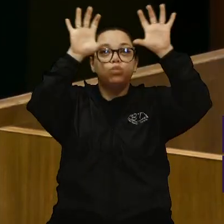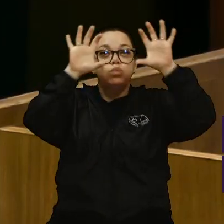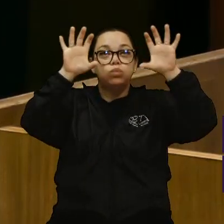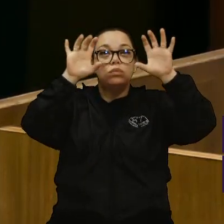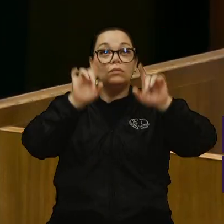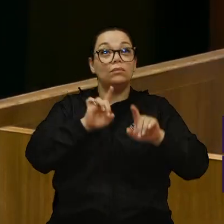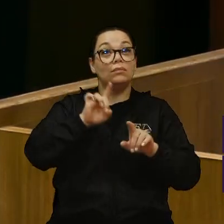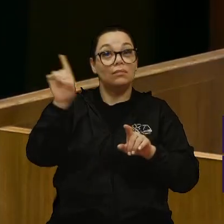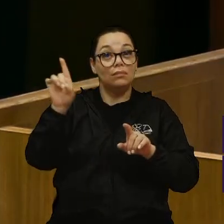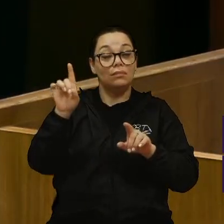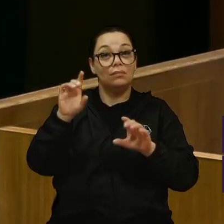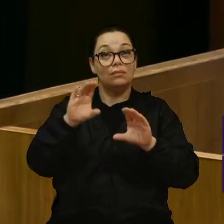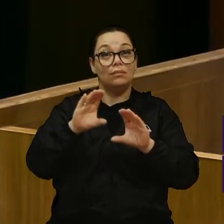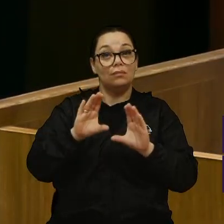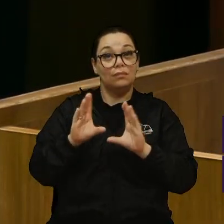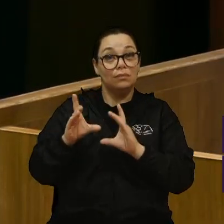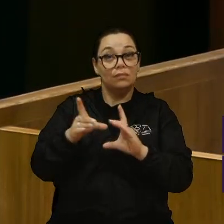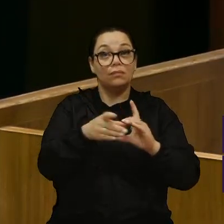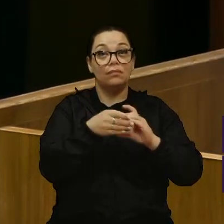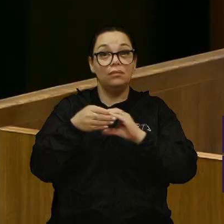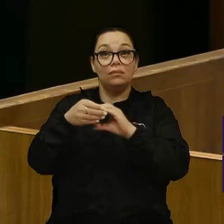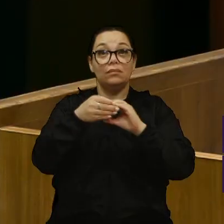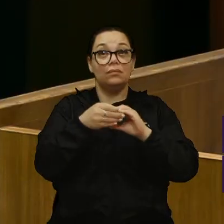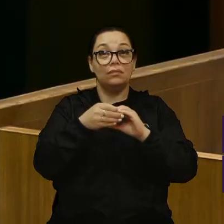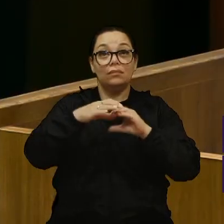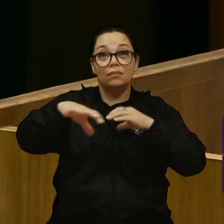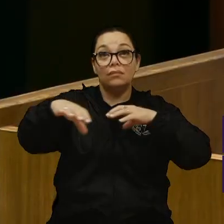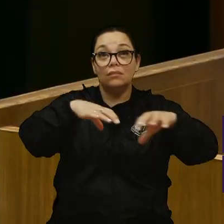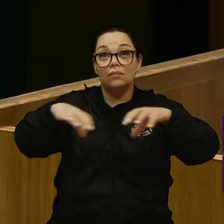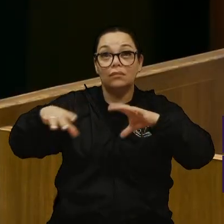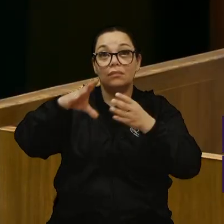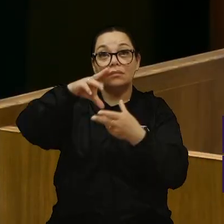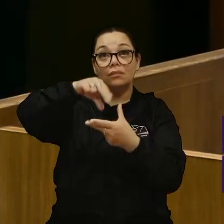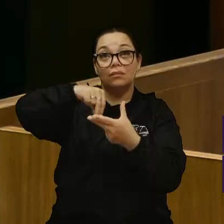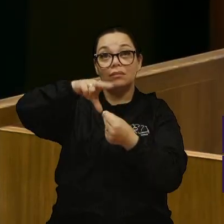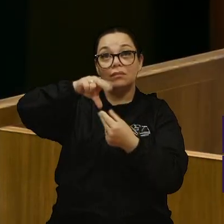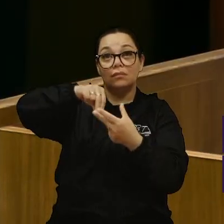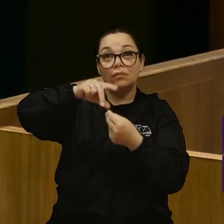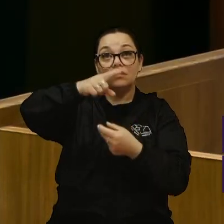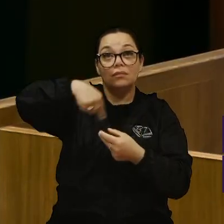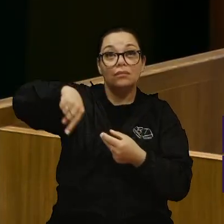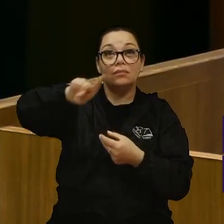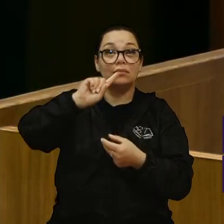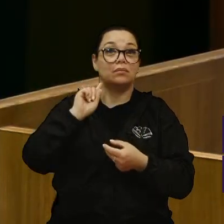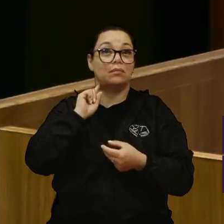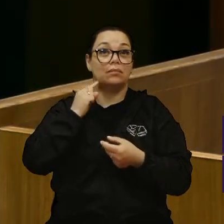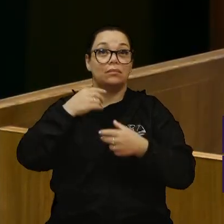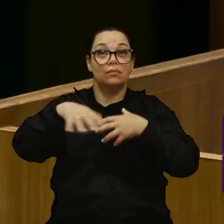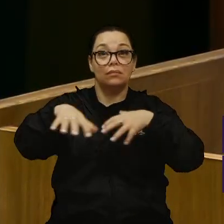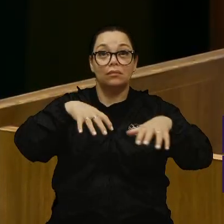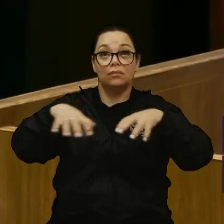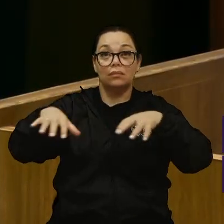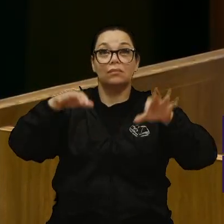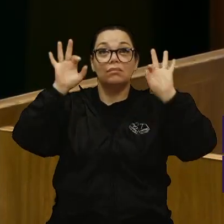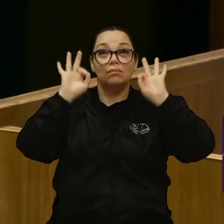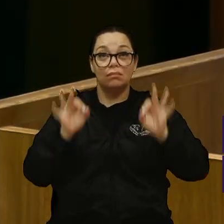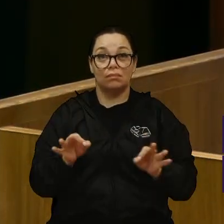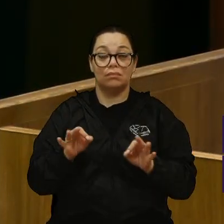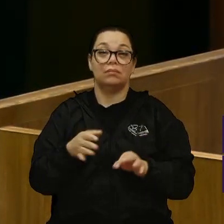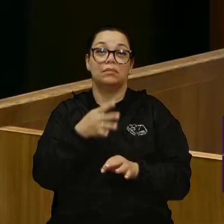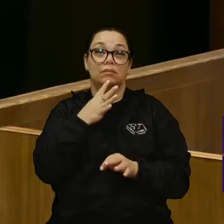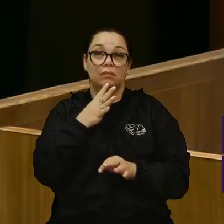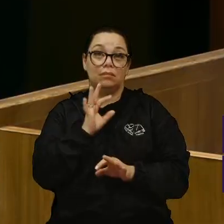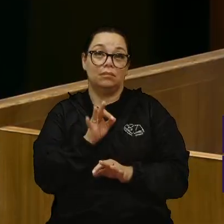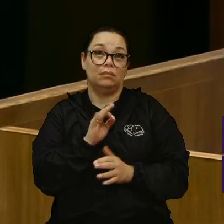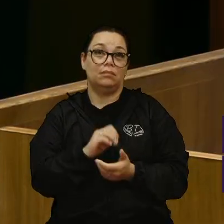na cooperativa separou e reciclou o que nós descartamos e que tenha o devido reconhecimento.